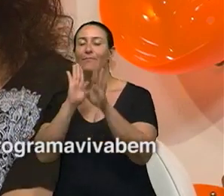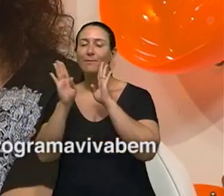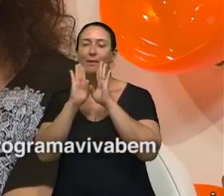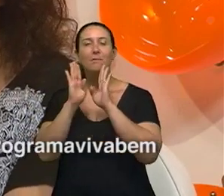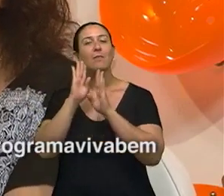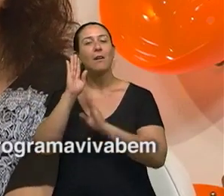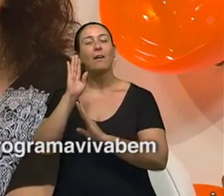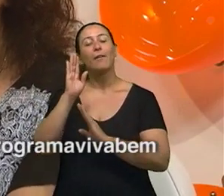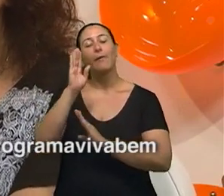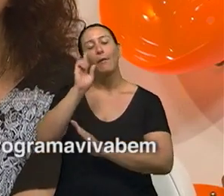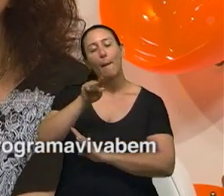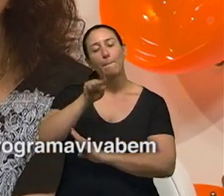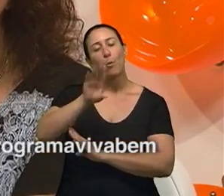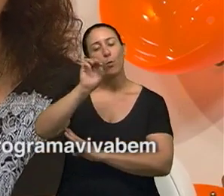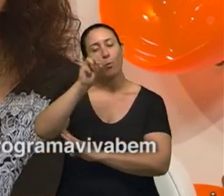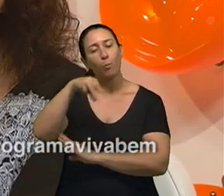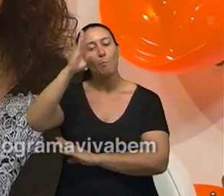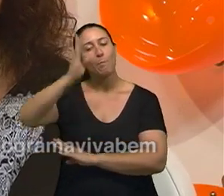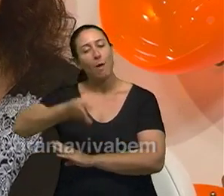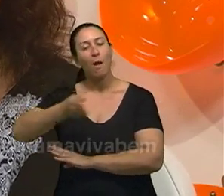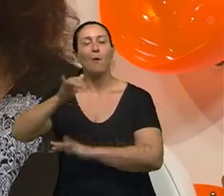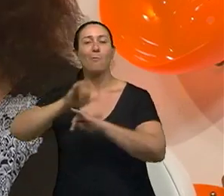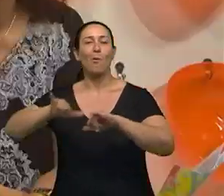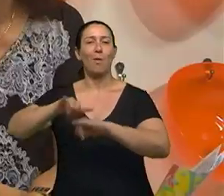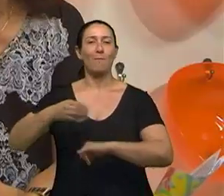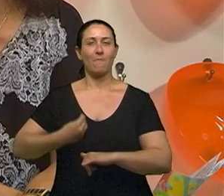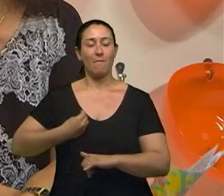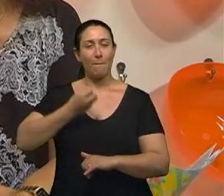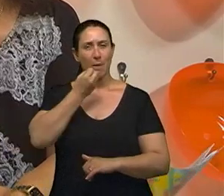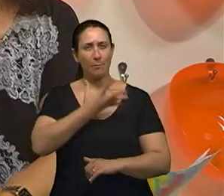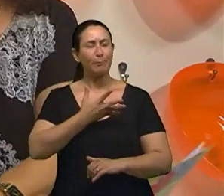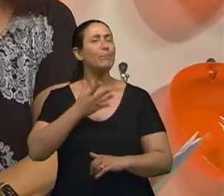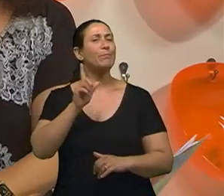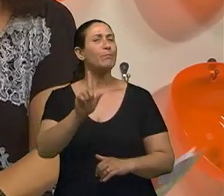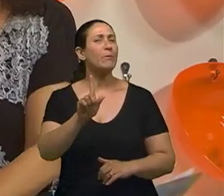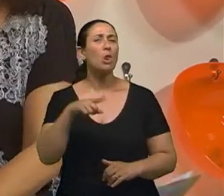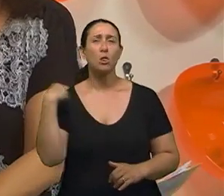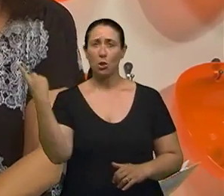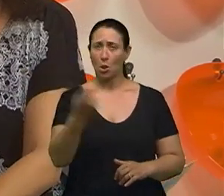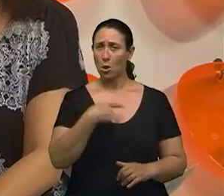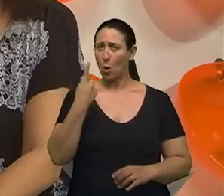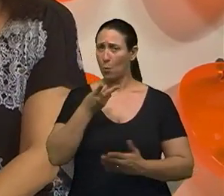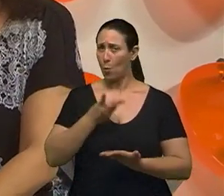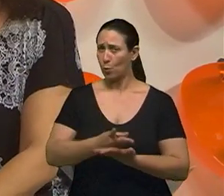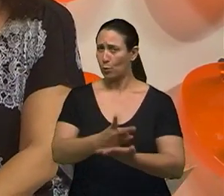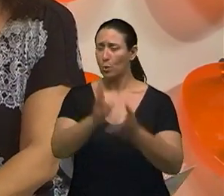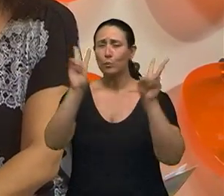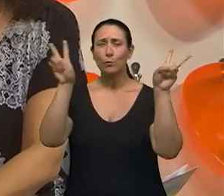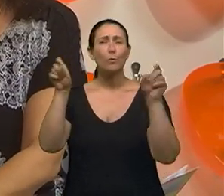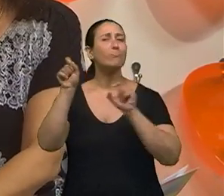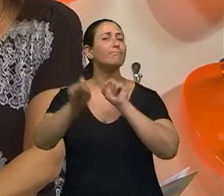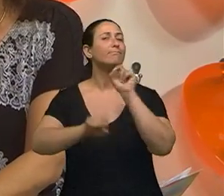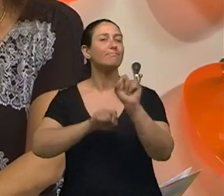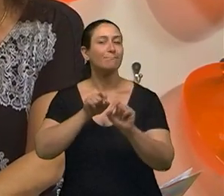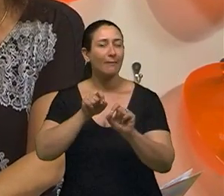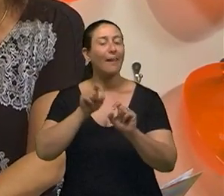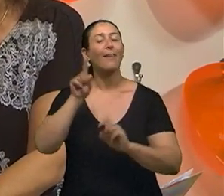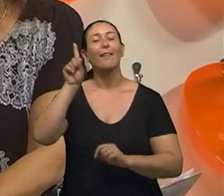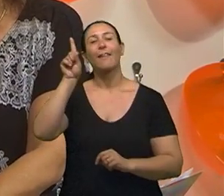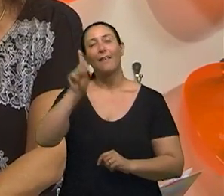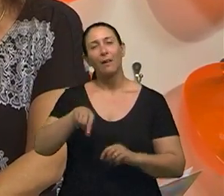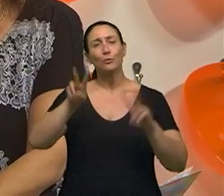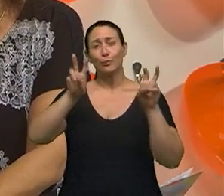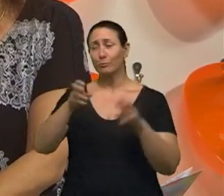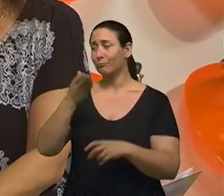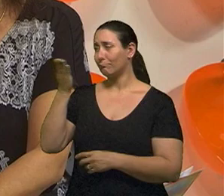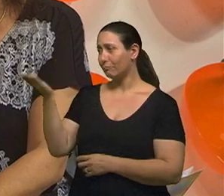facebook.com bar programava e nós continuamos aqui o nosso assunto sobre a neurisma da aorta com